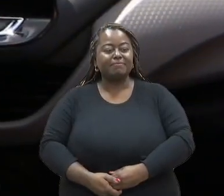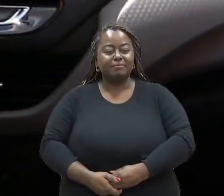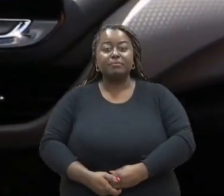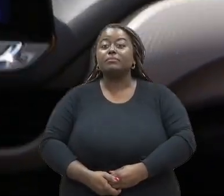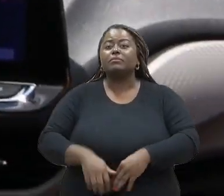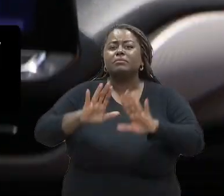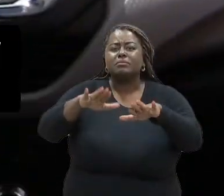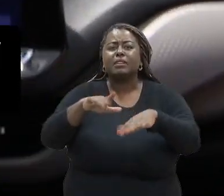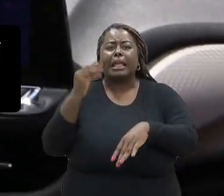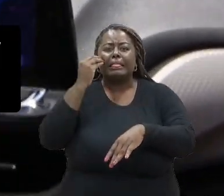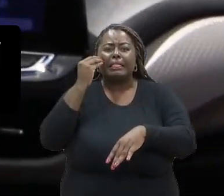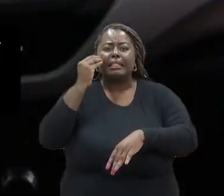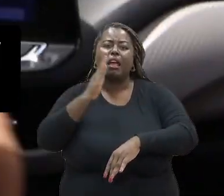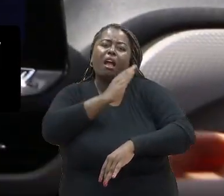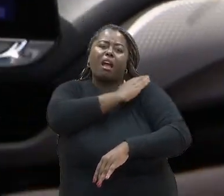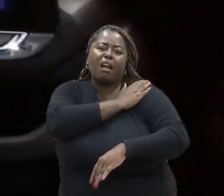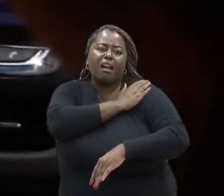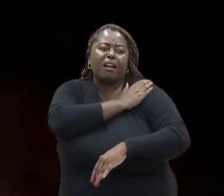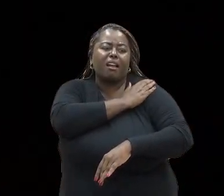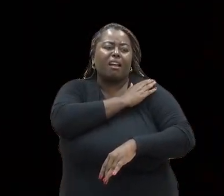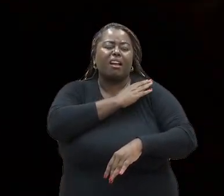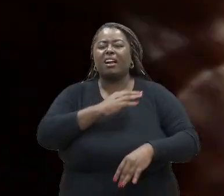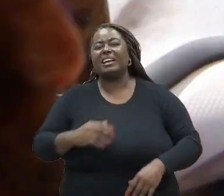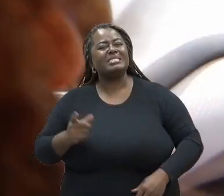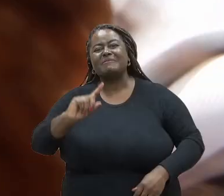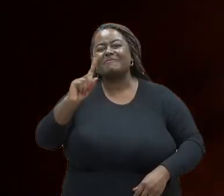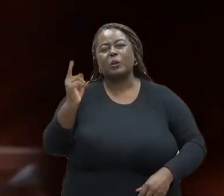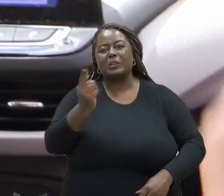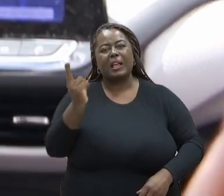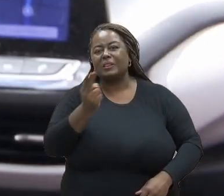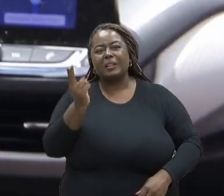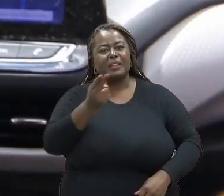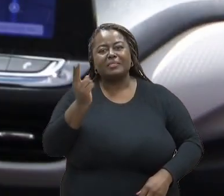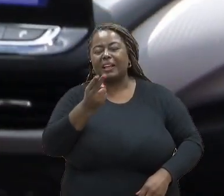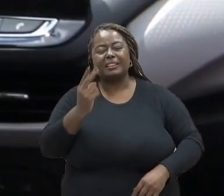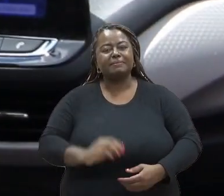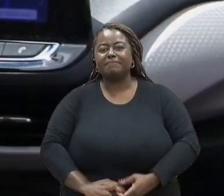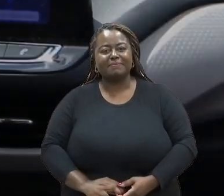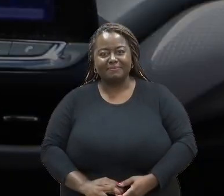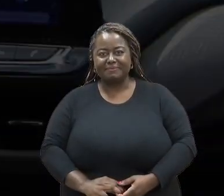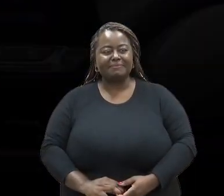Nossa, tá da hora. Tenta debruçar um pouquinho no ombro dele, vê se dá. Dentro do carro, o cabelo da atriz tapa a cena.